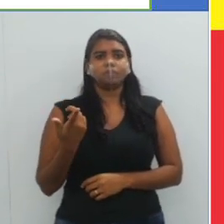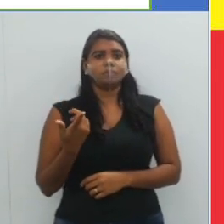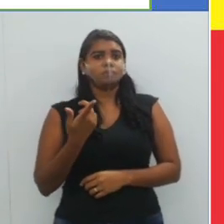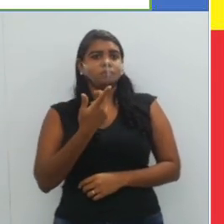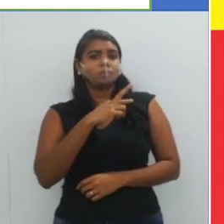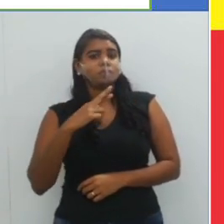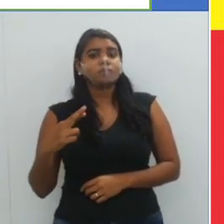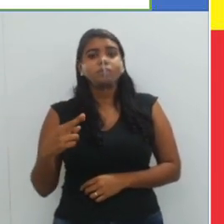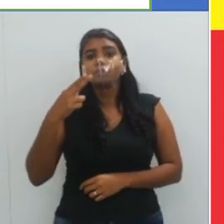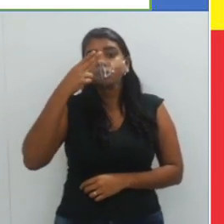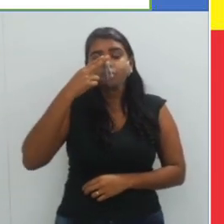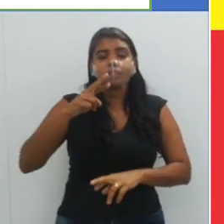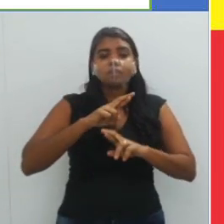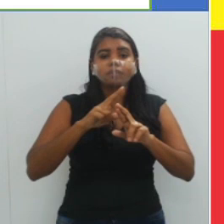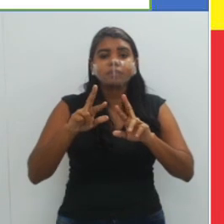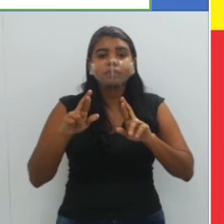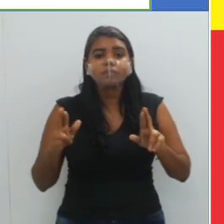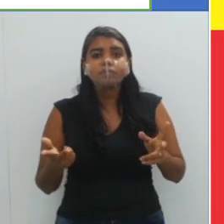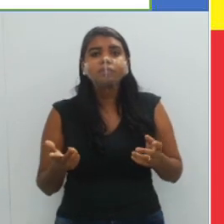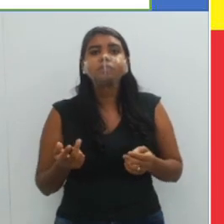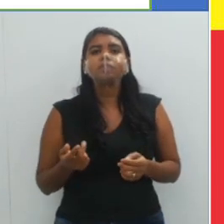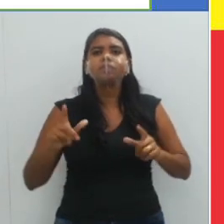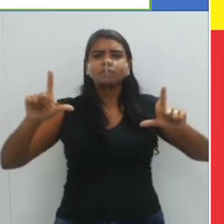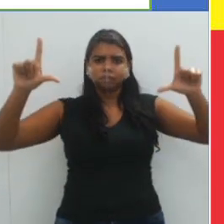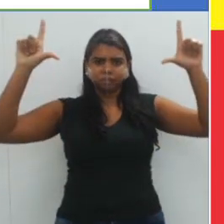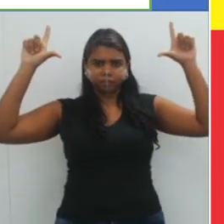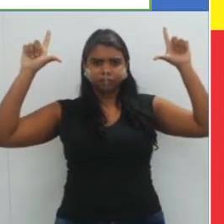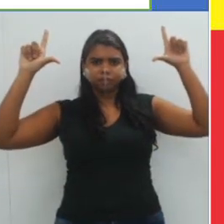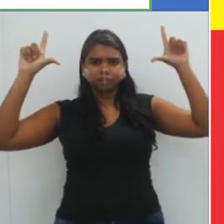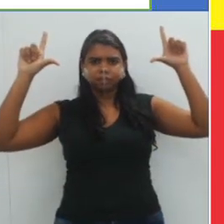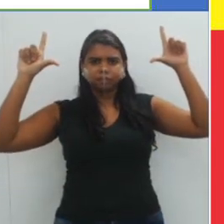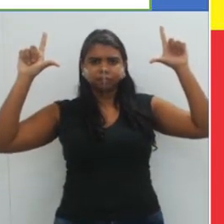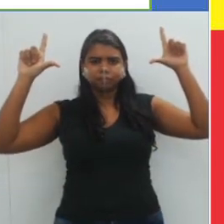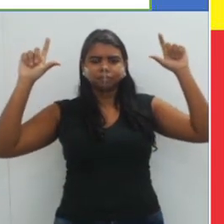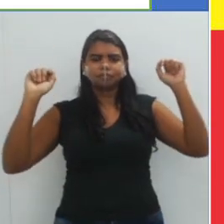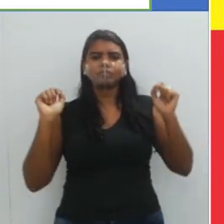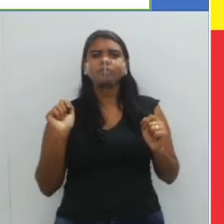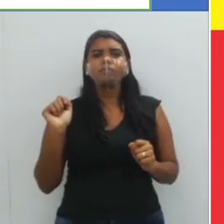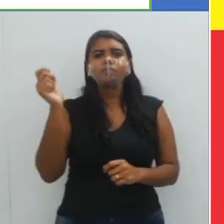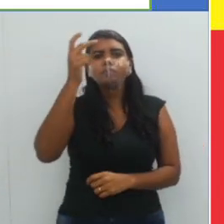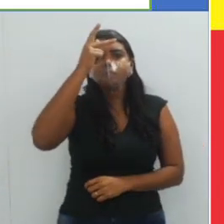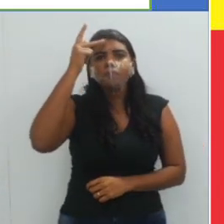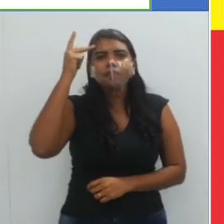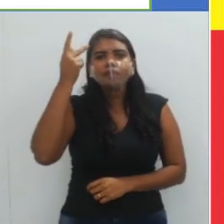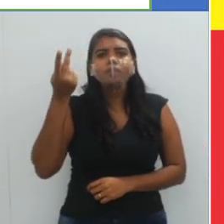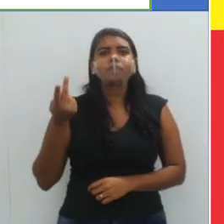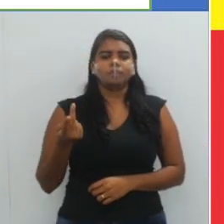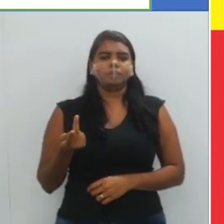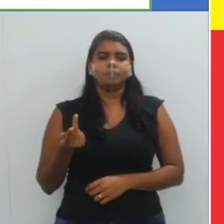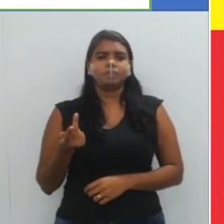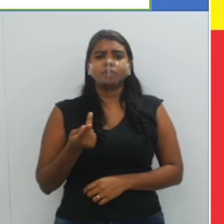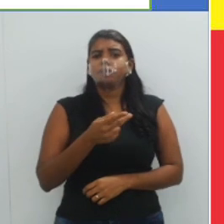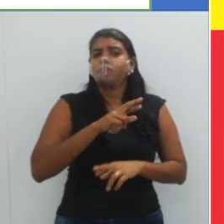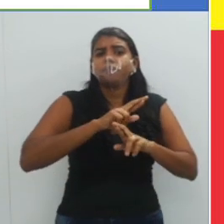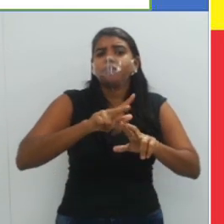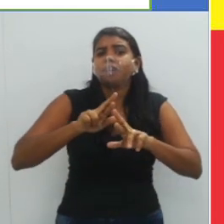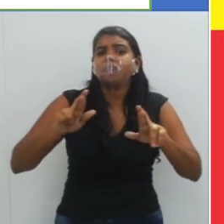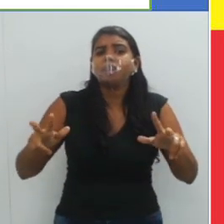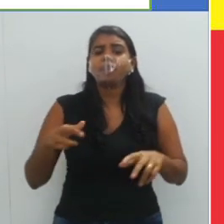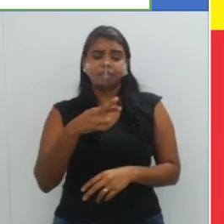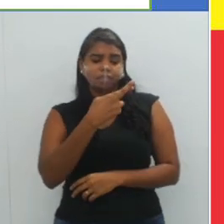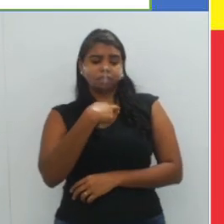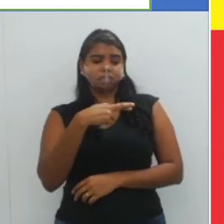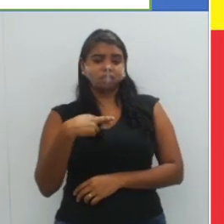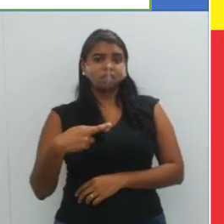pluralidade de crenças. Vejam aí na tela representado, certo? Pessoas, membros de várias